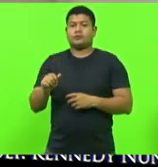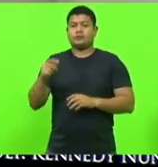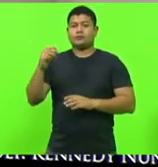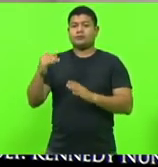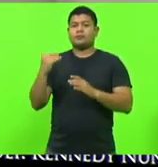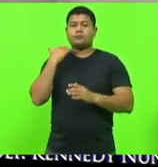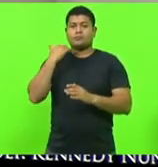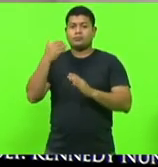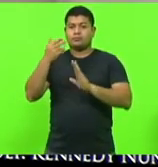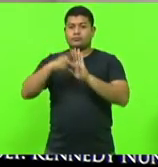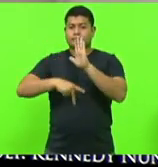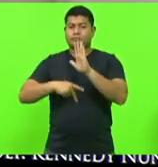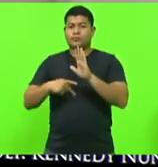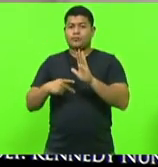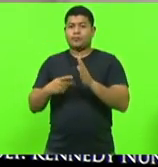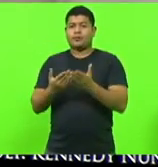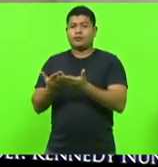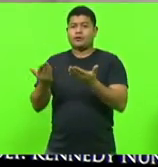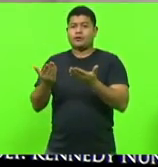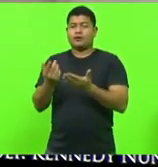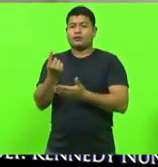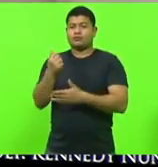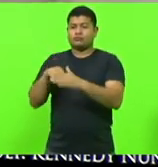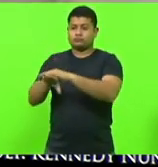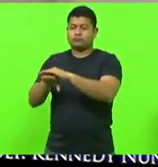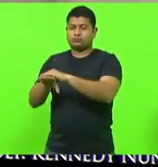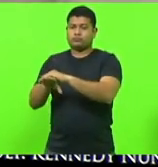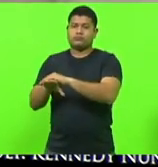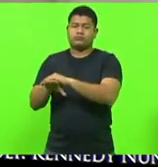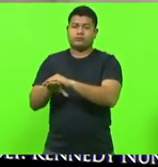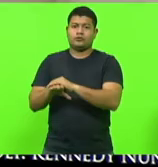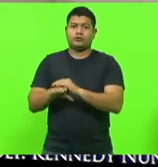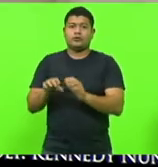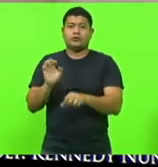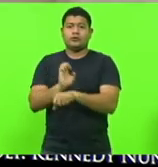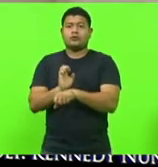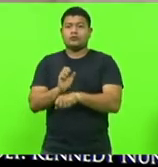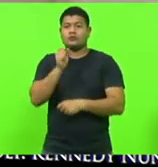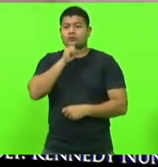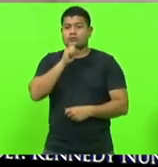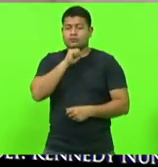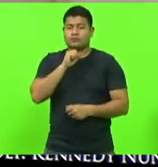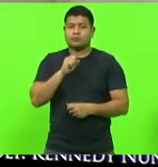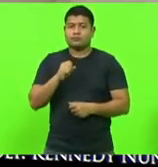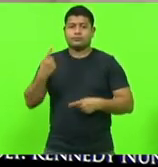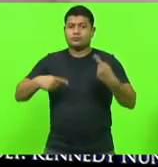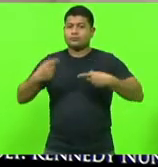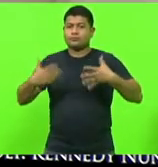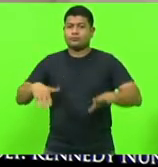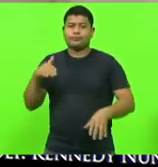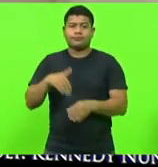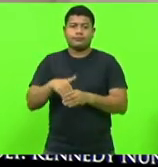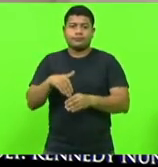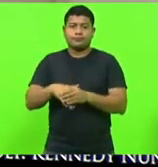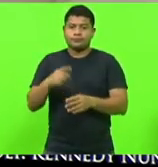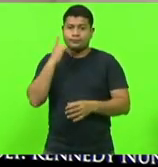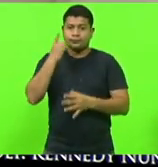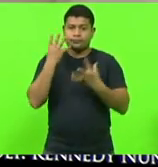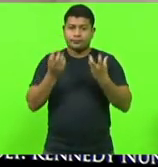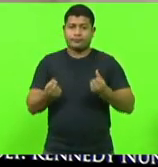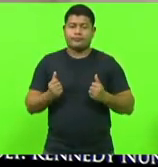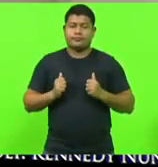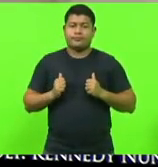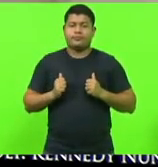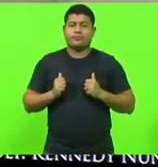aplicação do Fundo Estadual do Idoso. Em discussão. Não havendo quem queira discutir em votação, deputados que aprovam